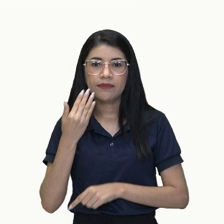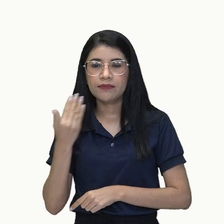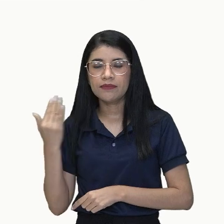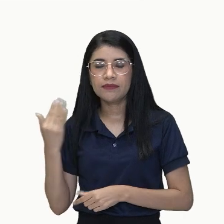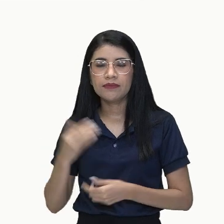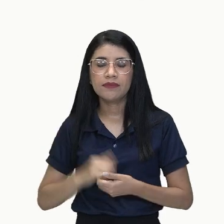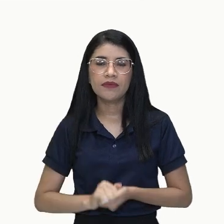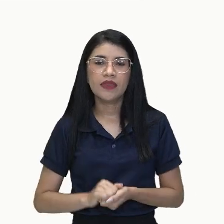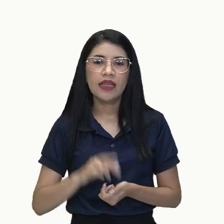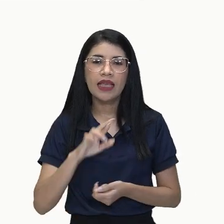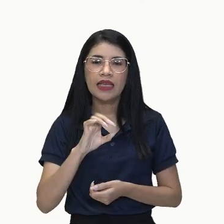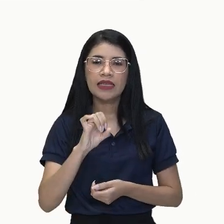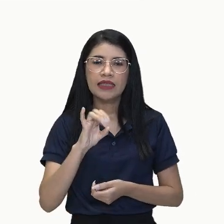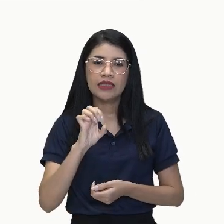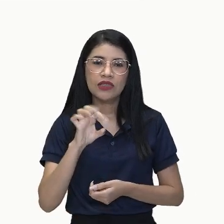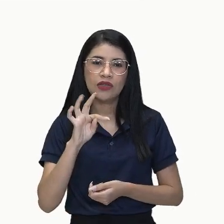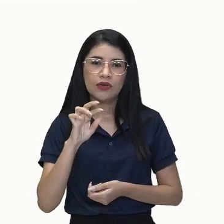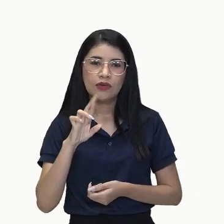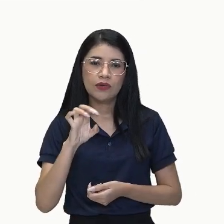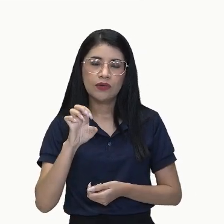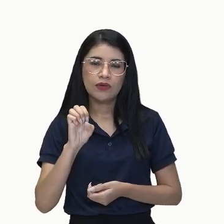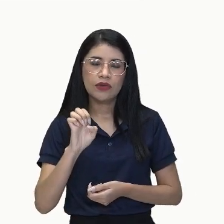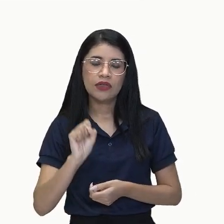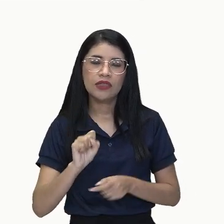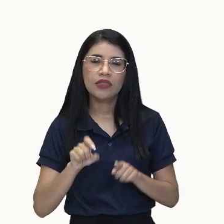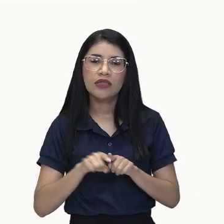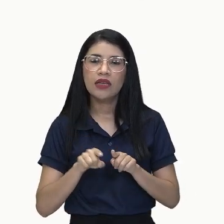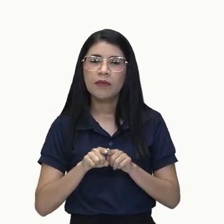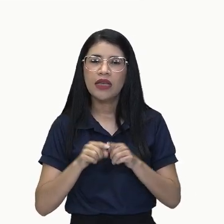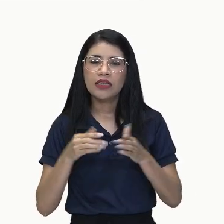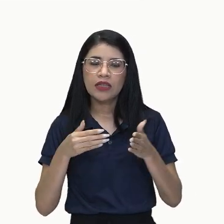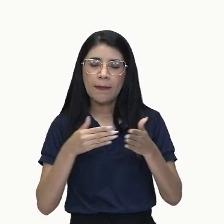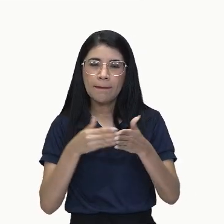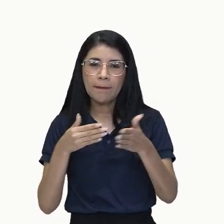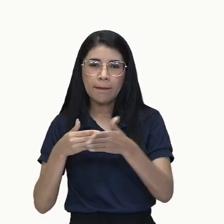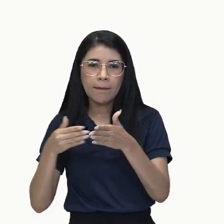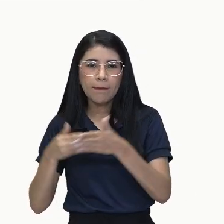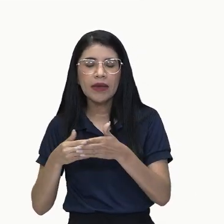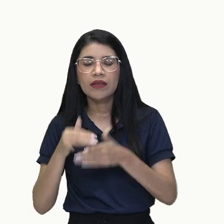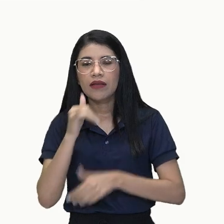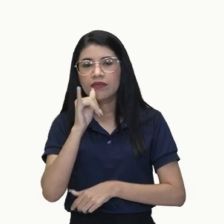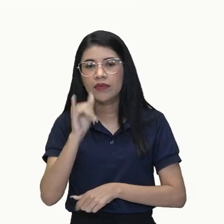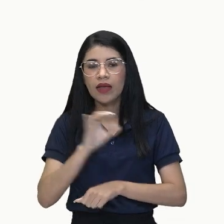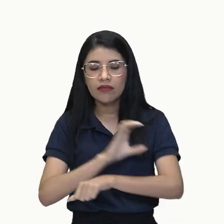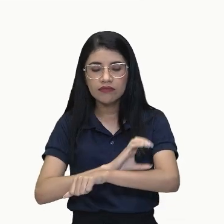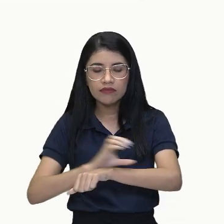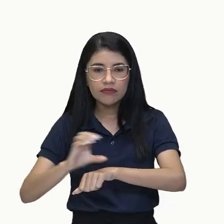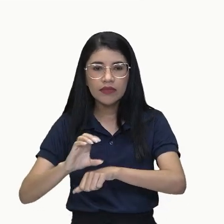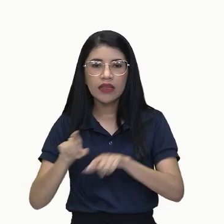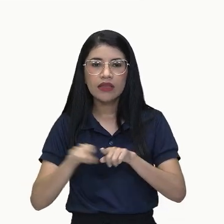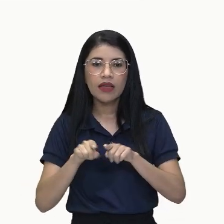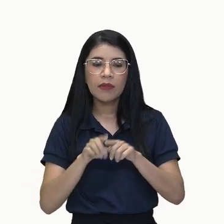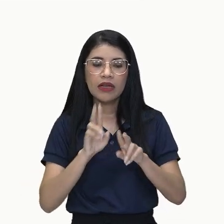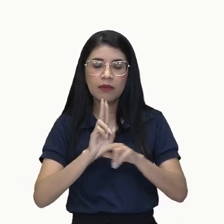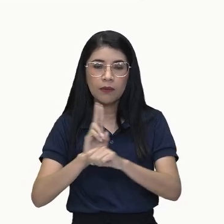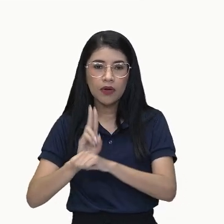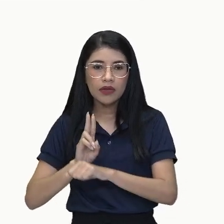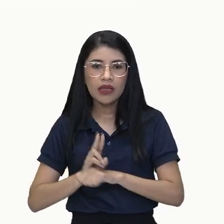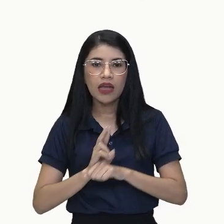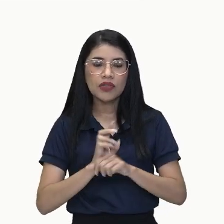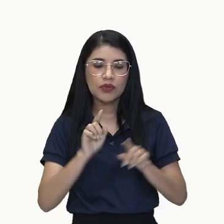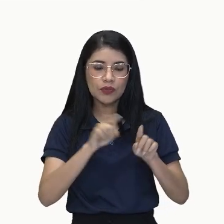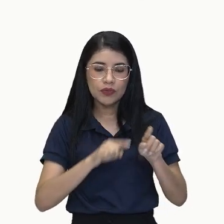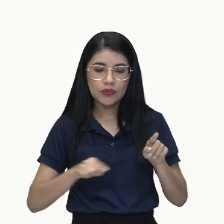Temos os resistores, limitam a corrente elétrica, protegendo o circuito elétrico.